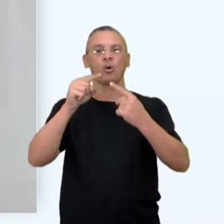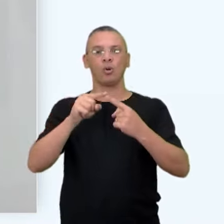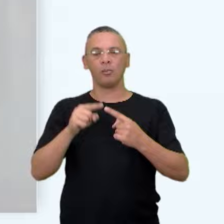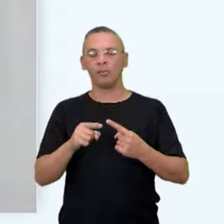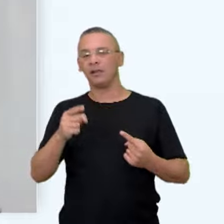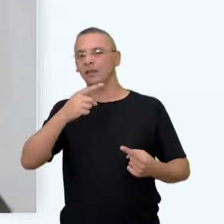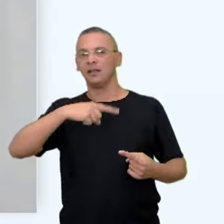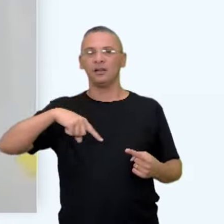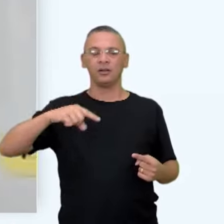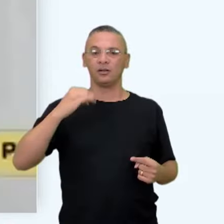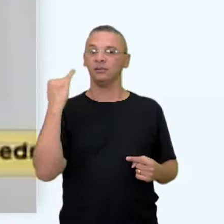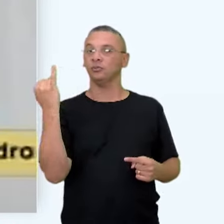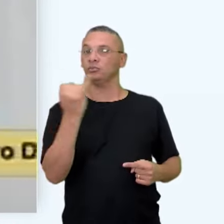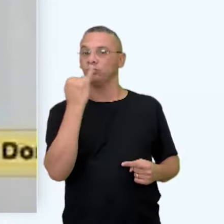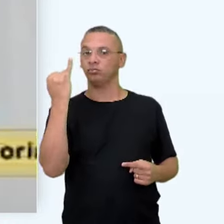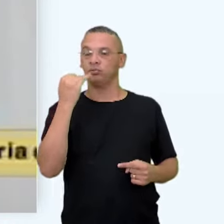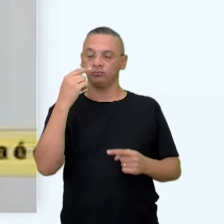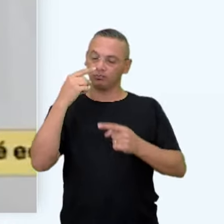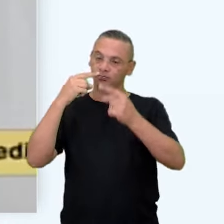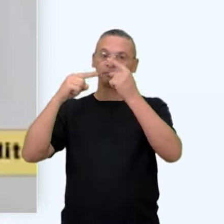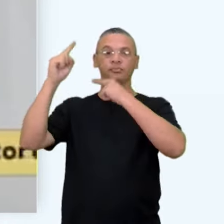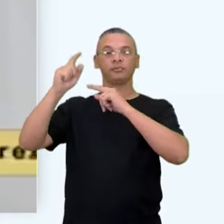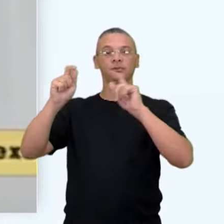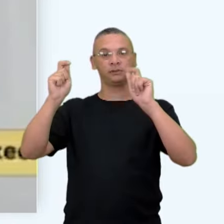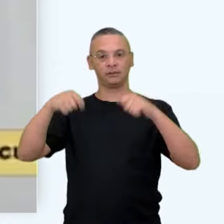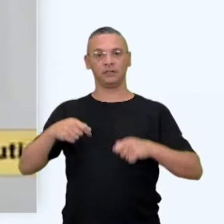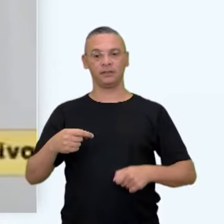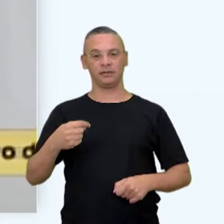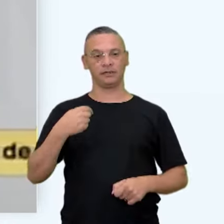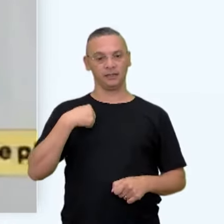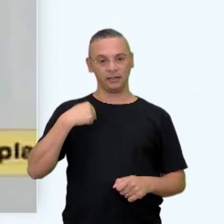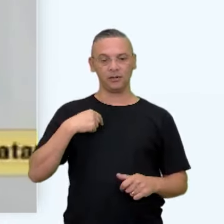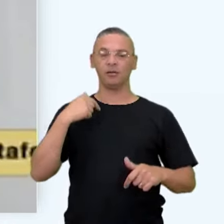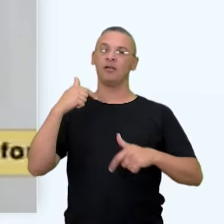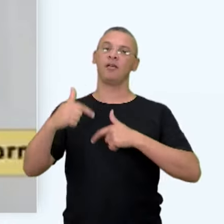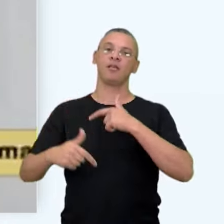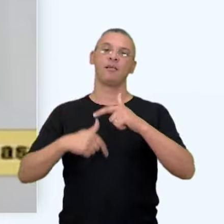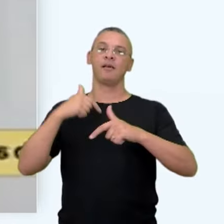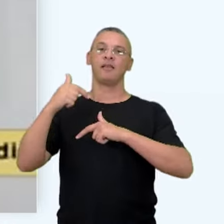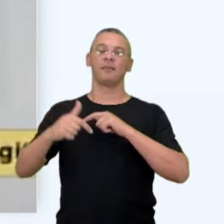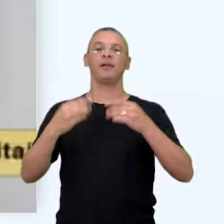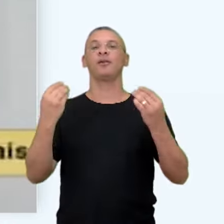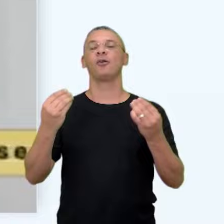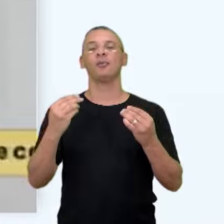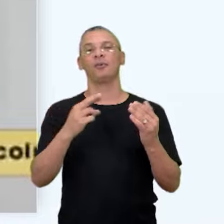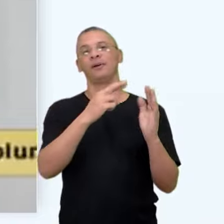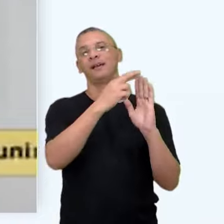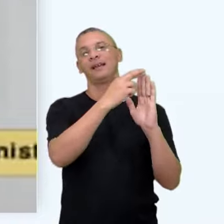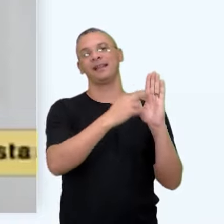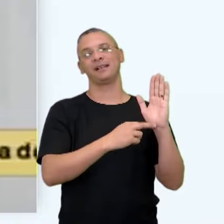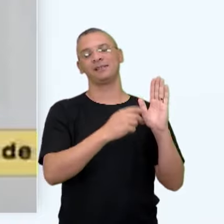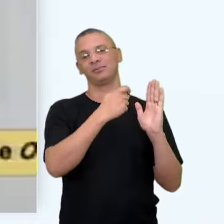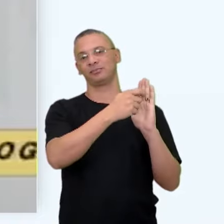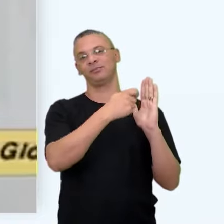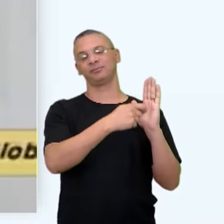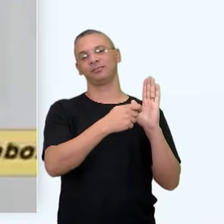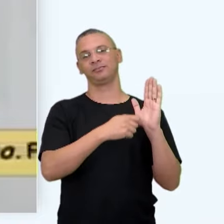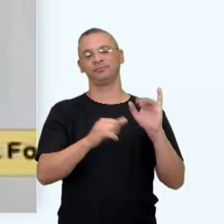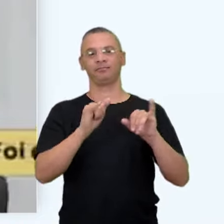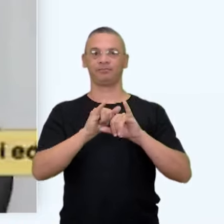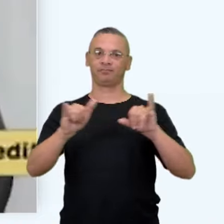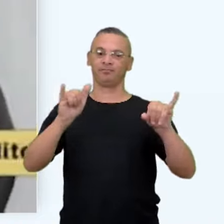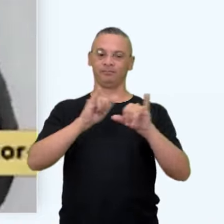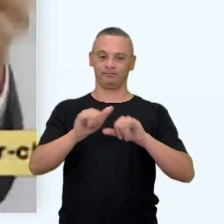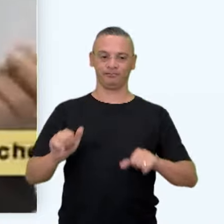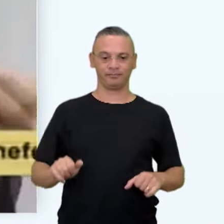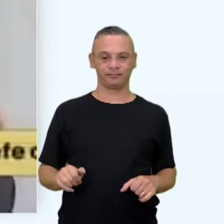Todos têm grandes potenciais. O que eu diria é o seguinte: eu vou morrer trabalhando dentro de uma redação. A única preocupação que eu realmente tenho não